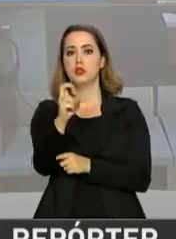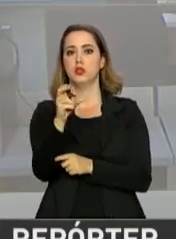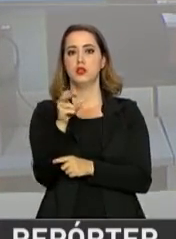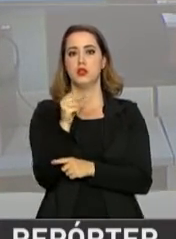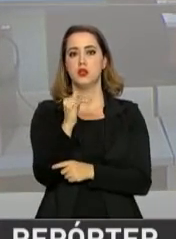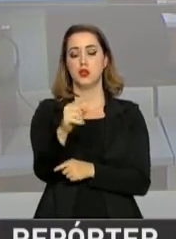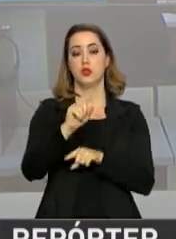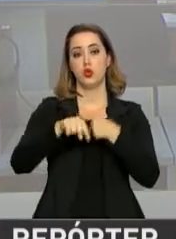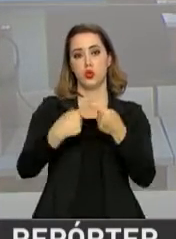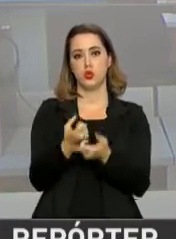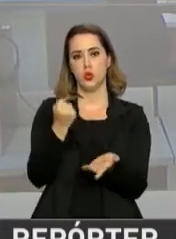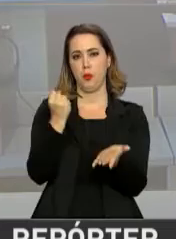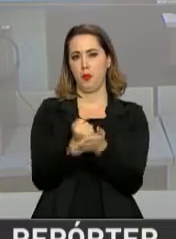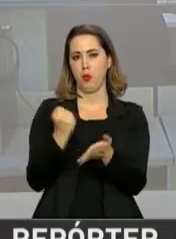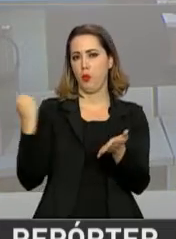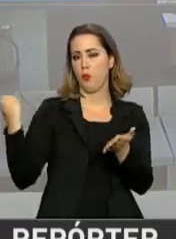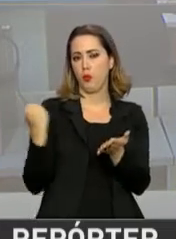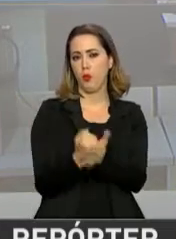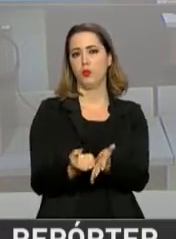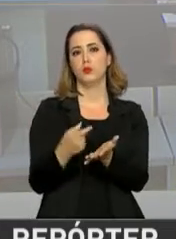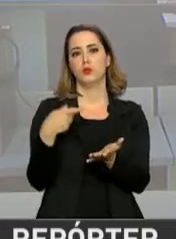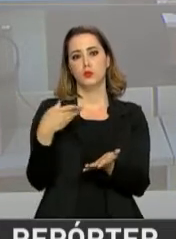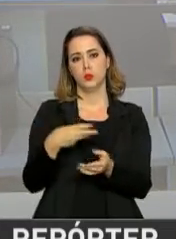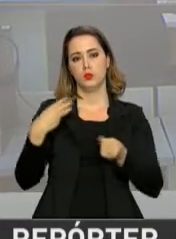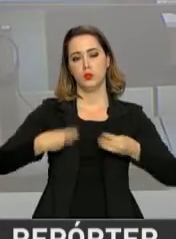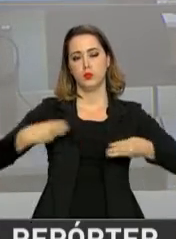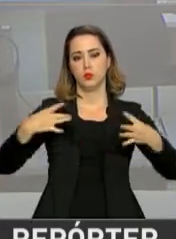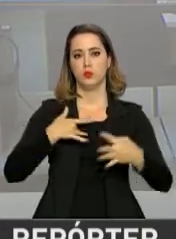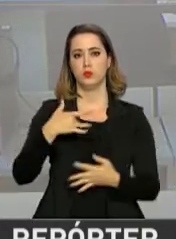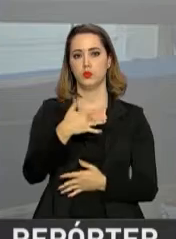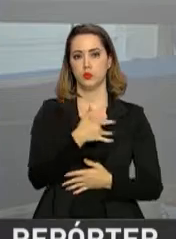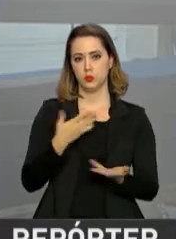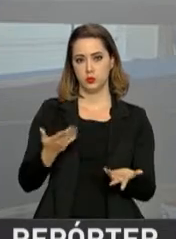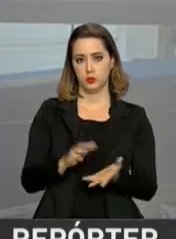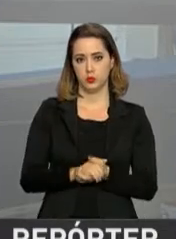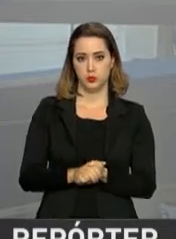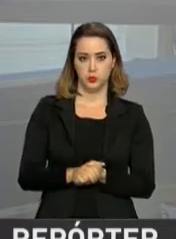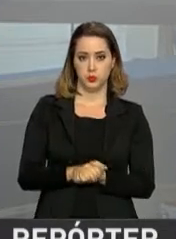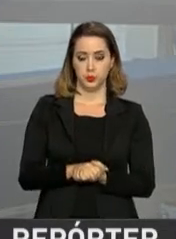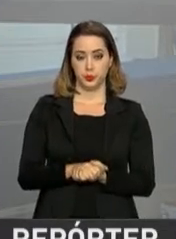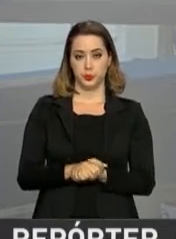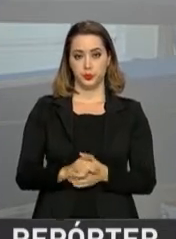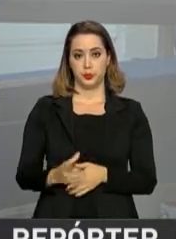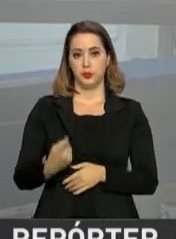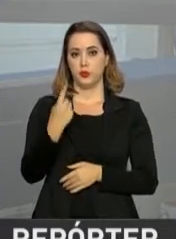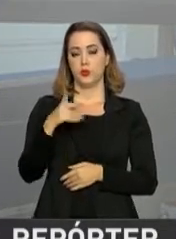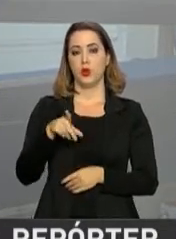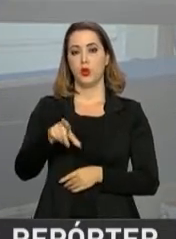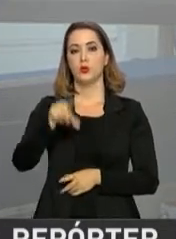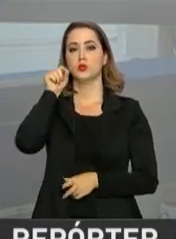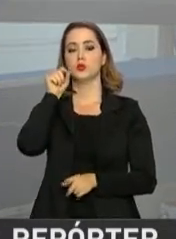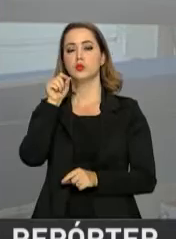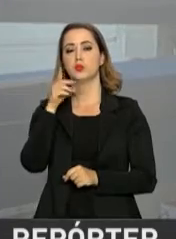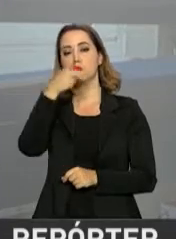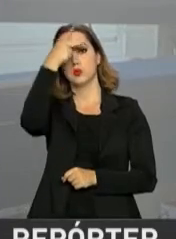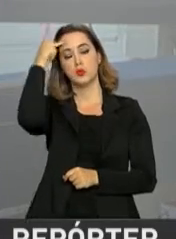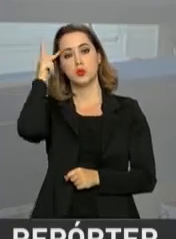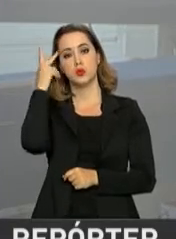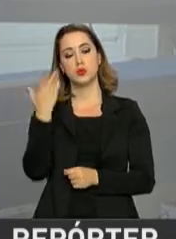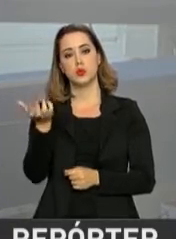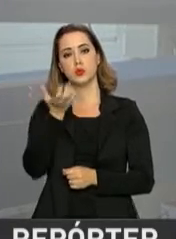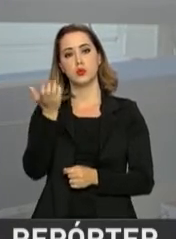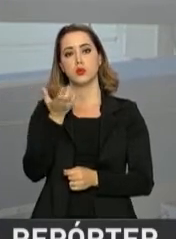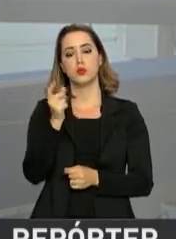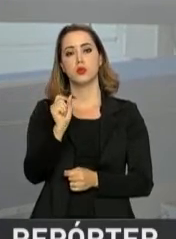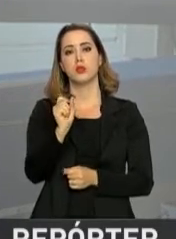após a assinatura de contrato com o ministério da saúde mais uma opção para os consumidores que querem aderir a um plano